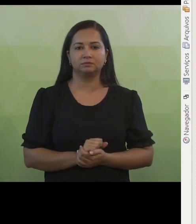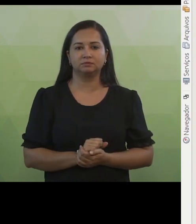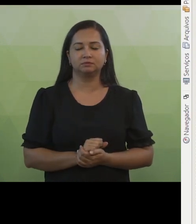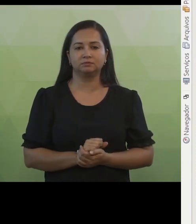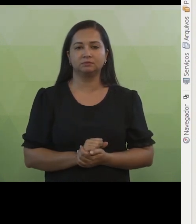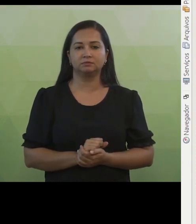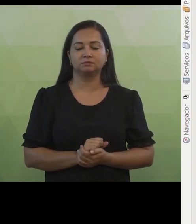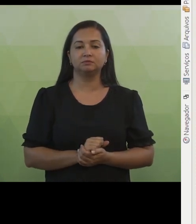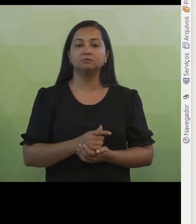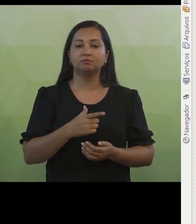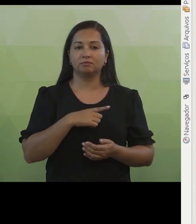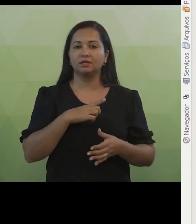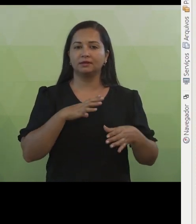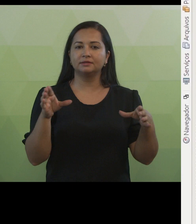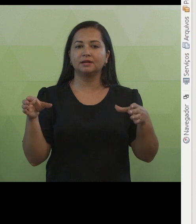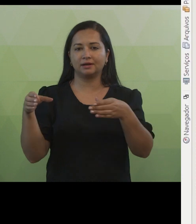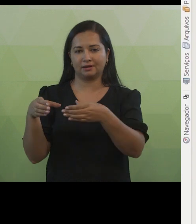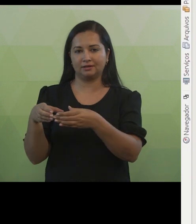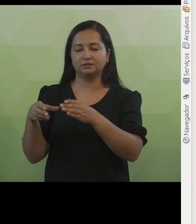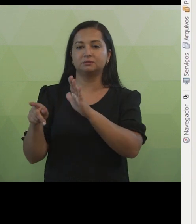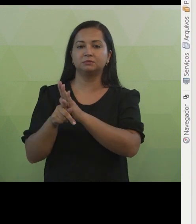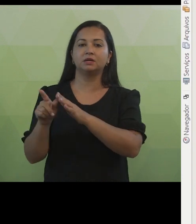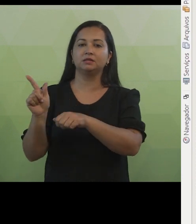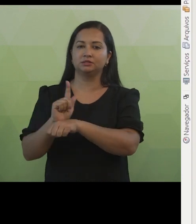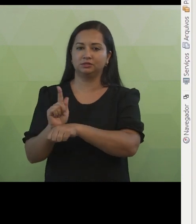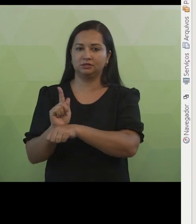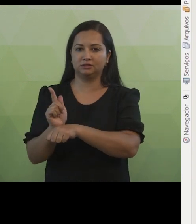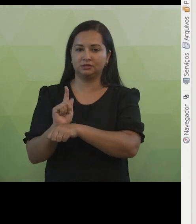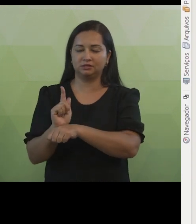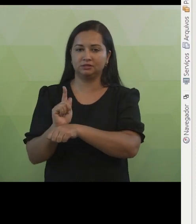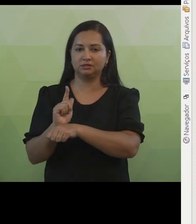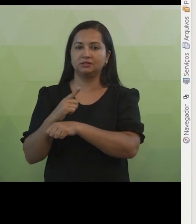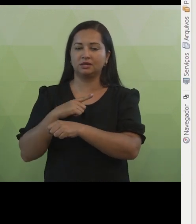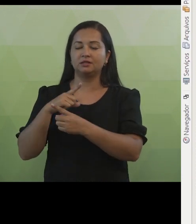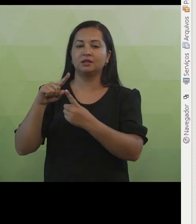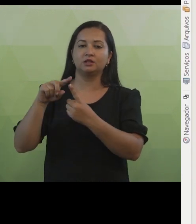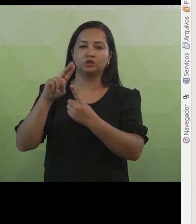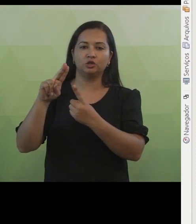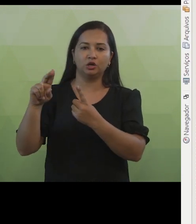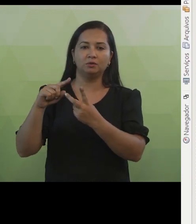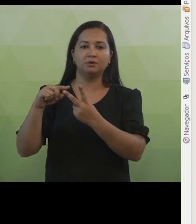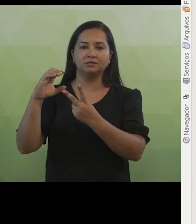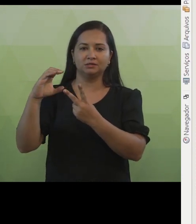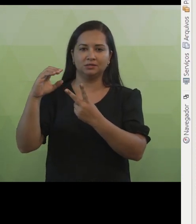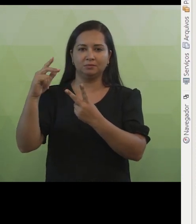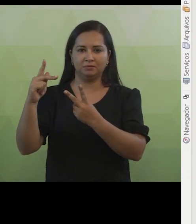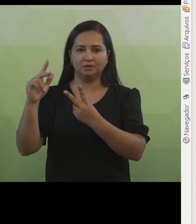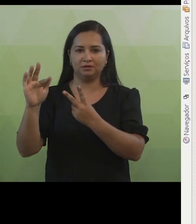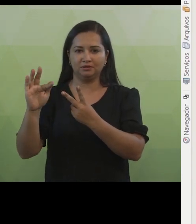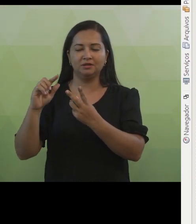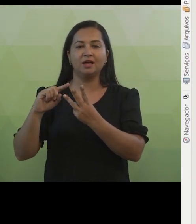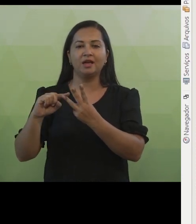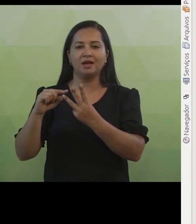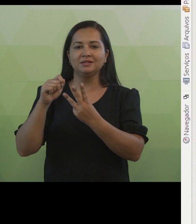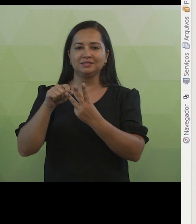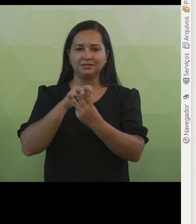E temos aqui a classe gerente, que também tem os atributos nome, CPF, salário e senha.